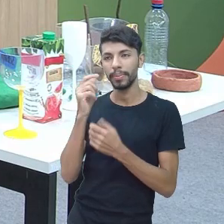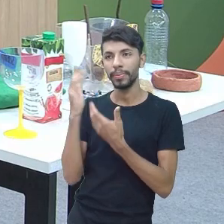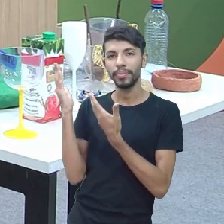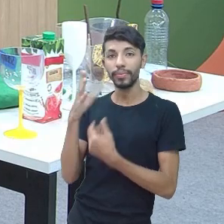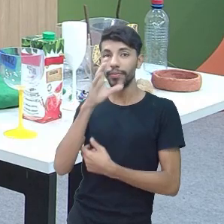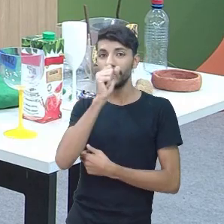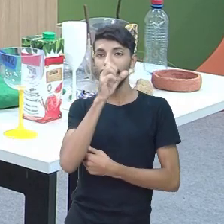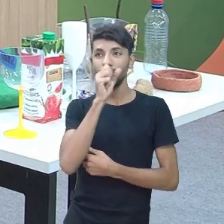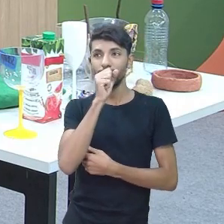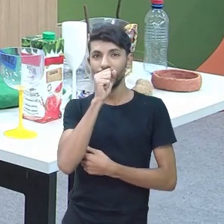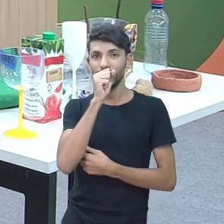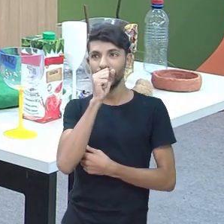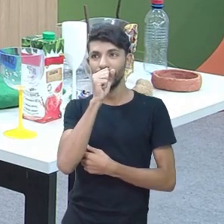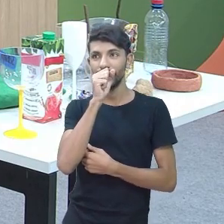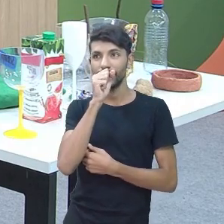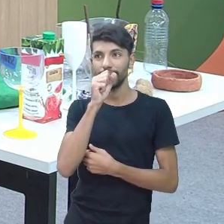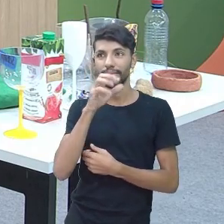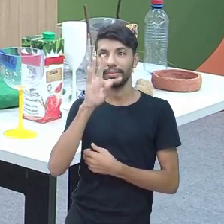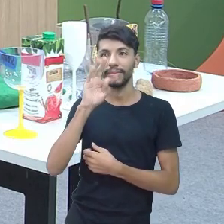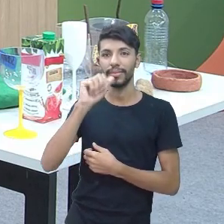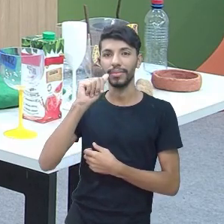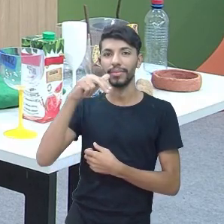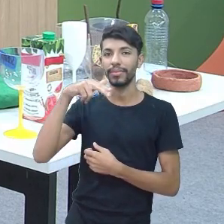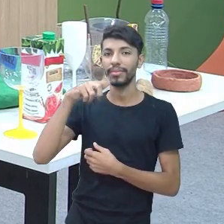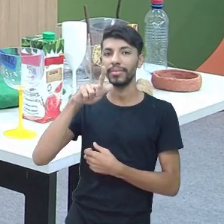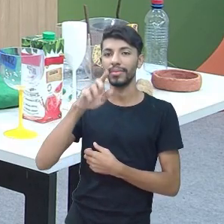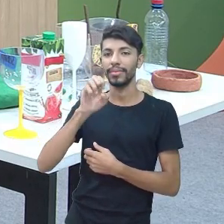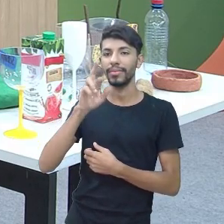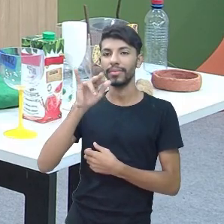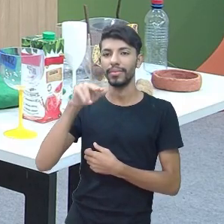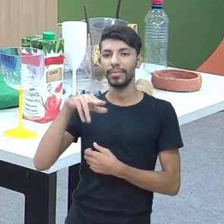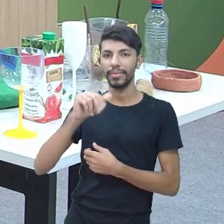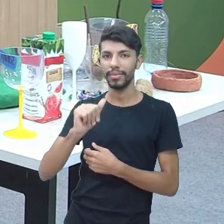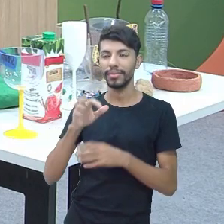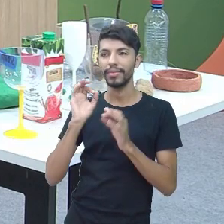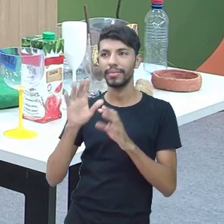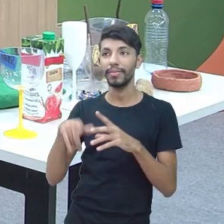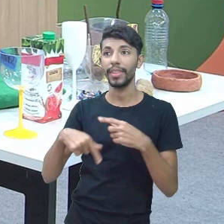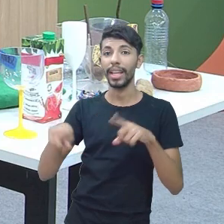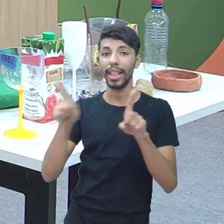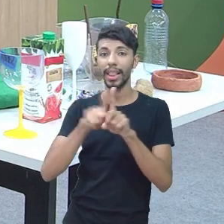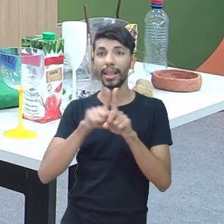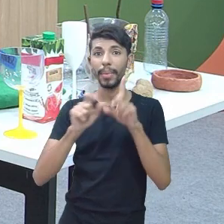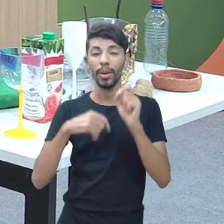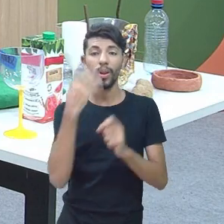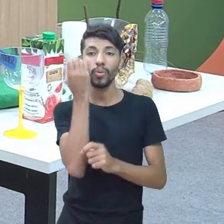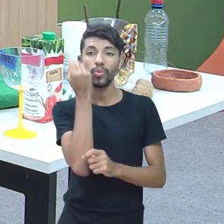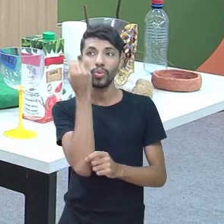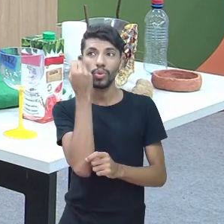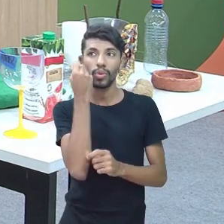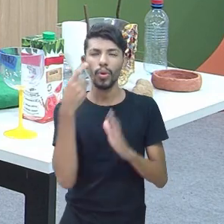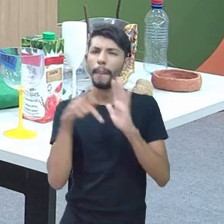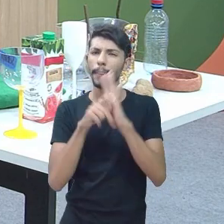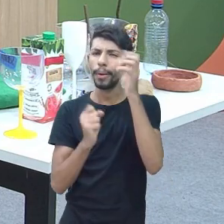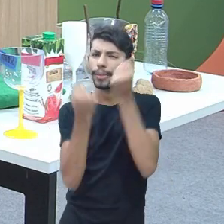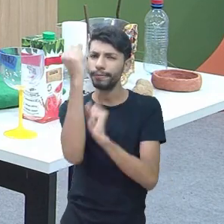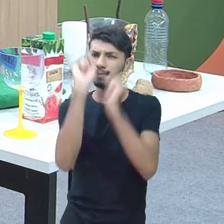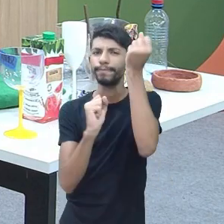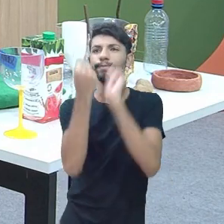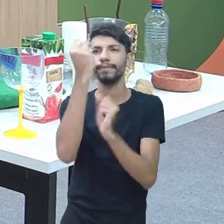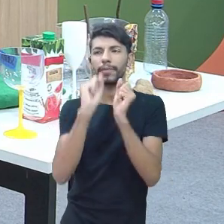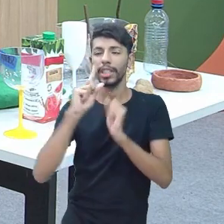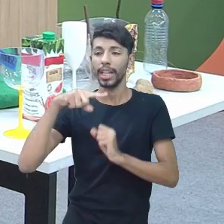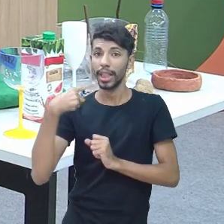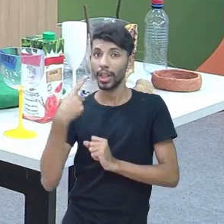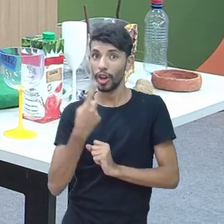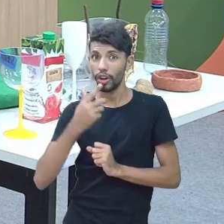né? Uma tangerina, também chamado, e um suco industrializado, que a gente depois vai conversar sobre